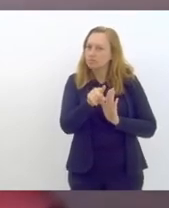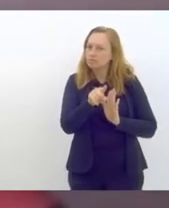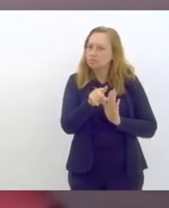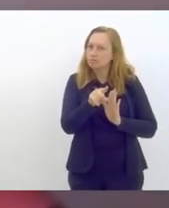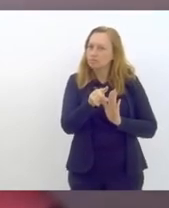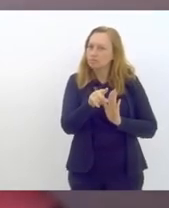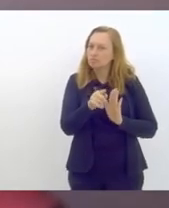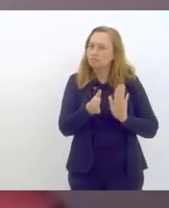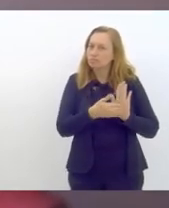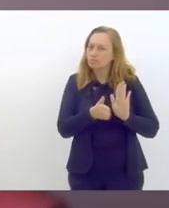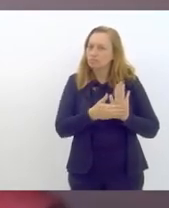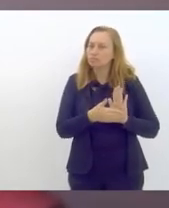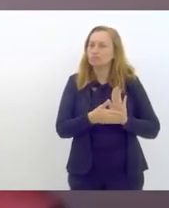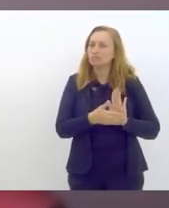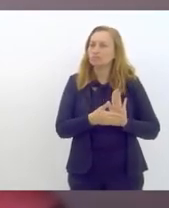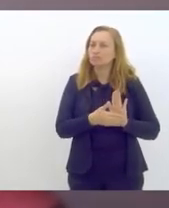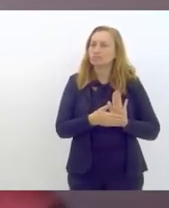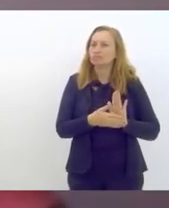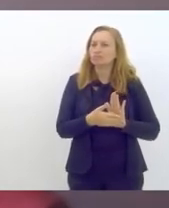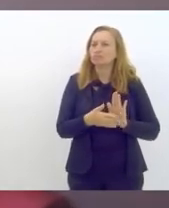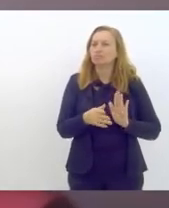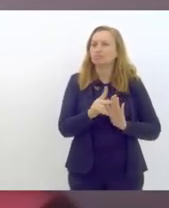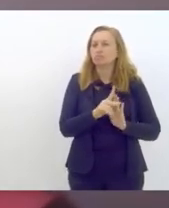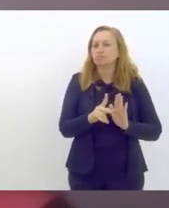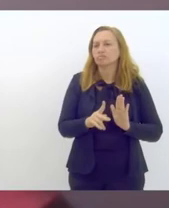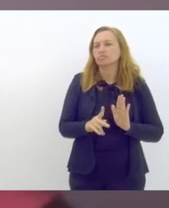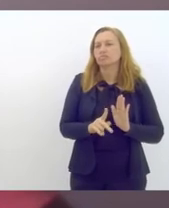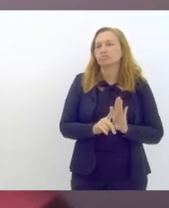estamos propondo ao projeto.